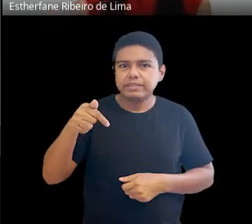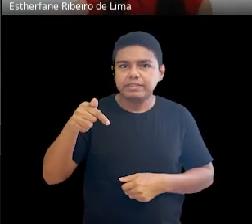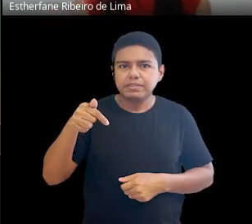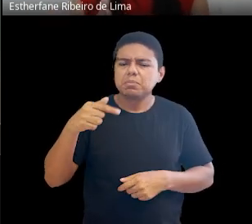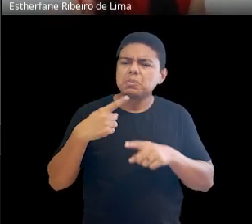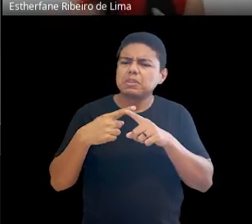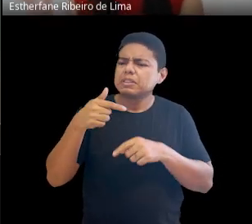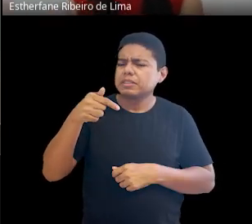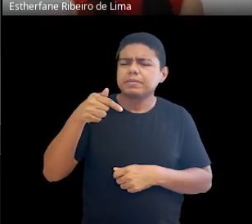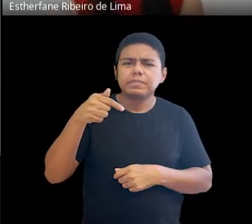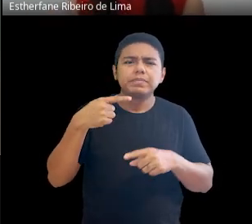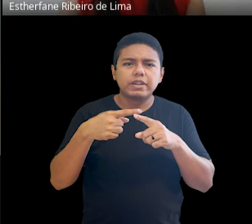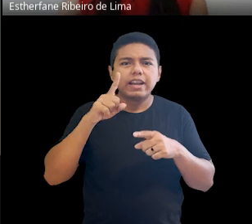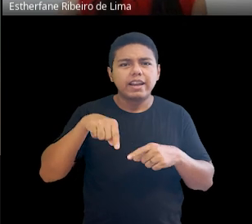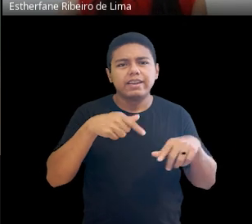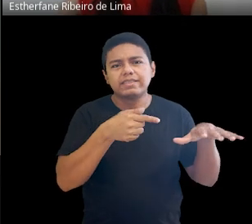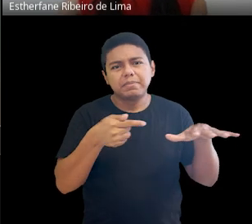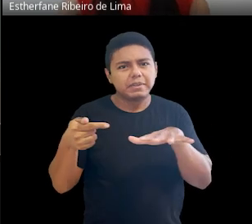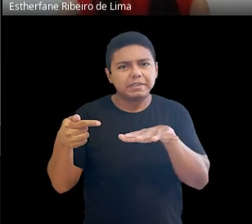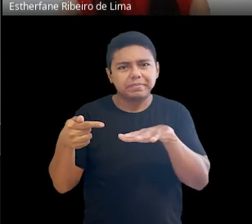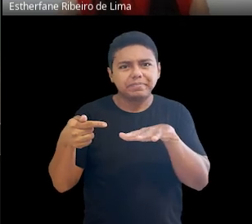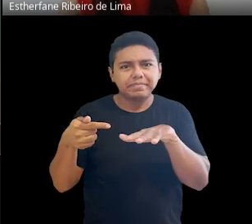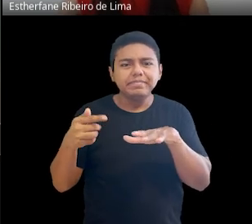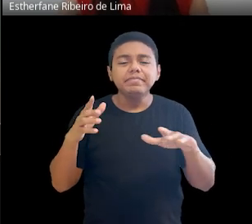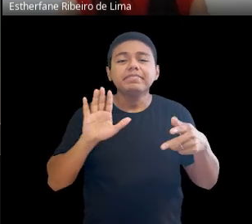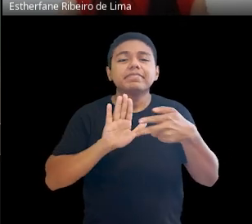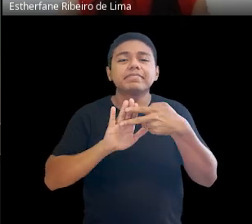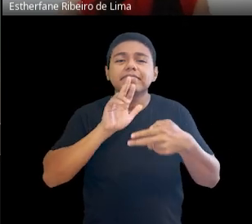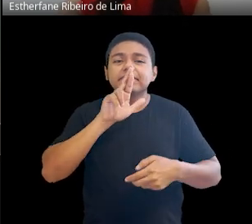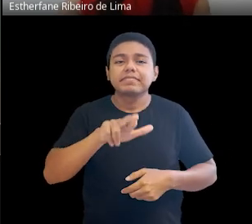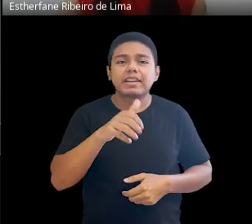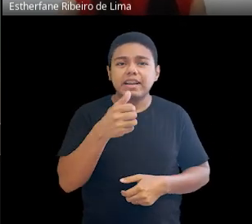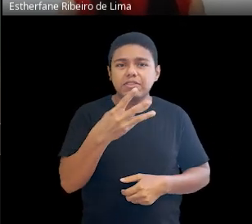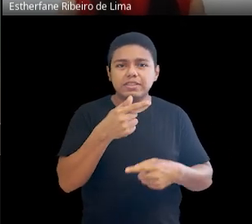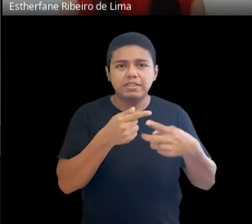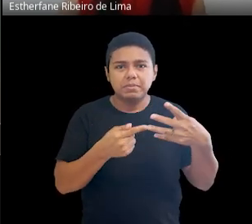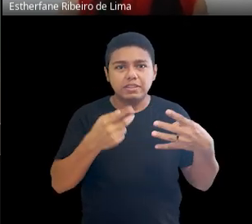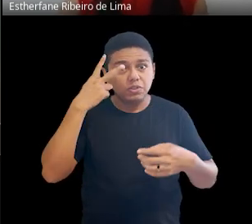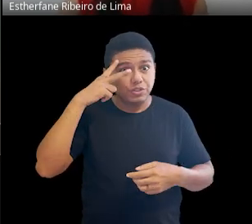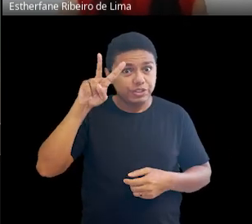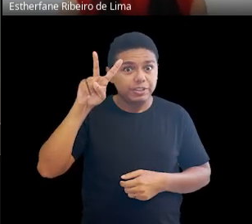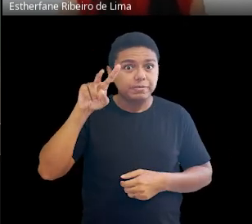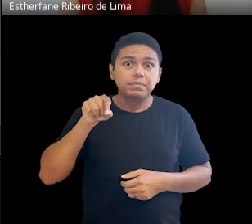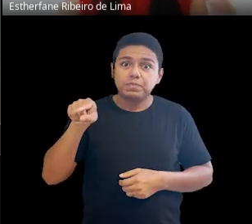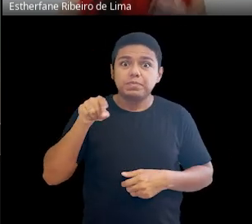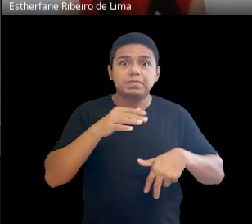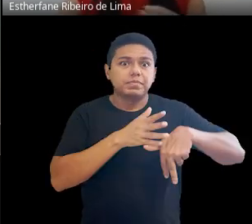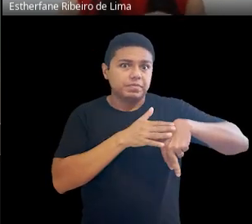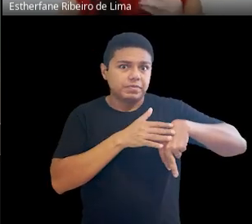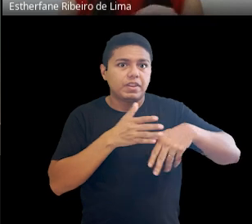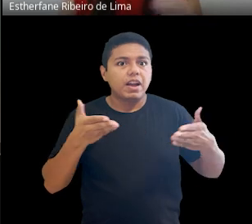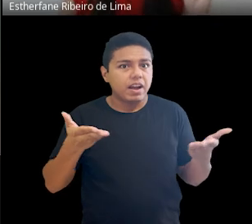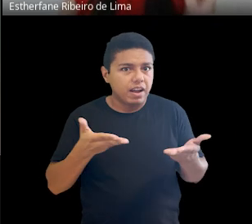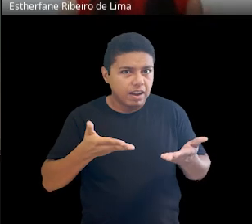que 7? Porque são os dias da semana. Que dará igual a 14 semanas e 2 dias. Então, essa paciente está nesse